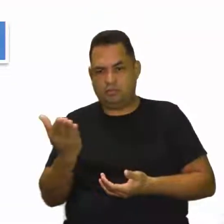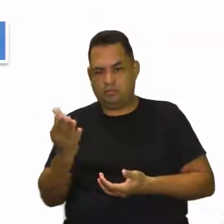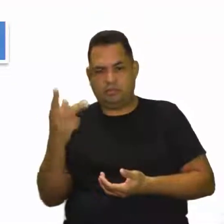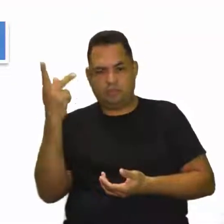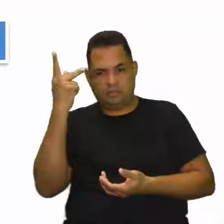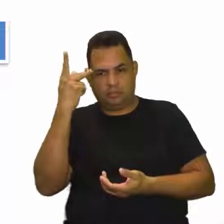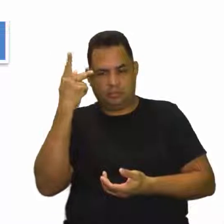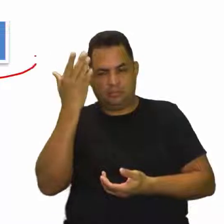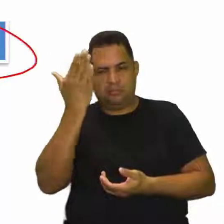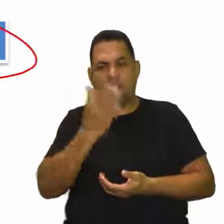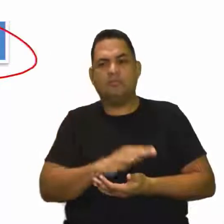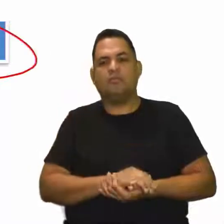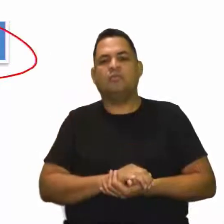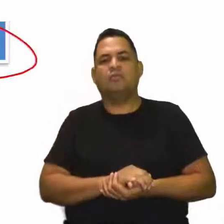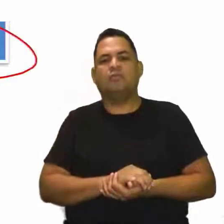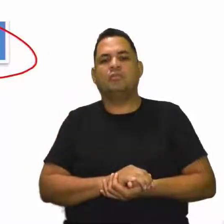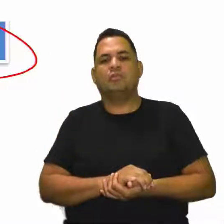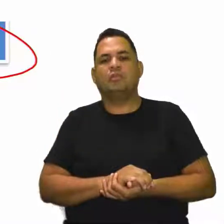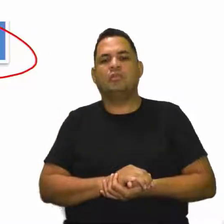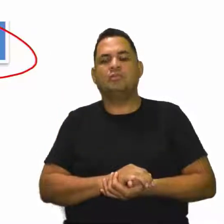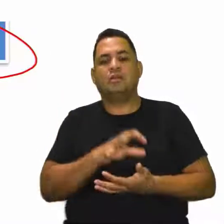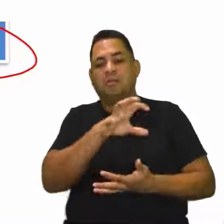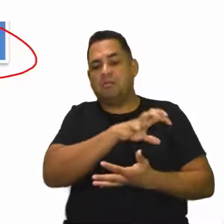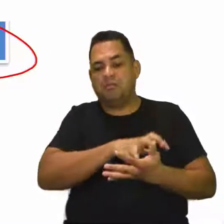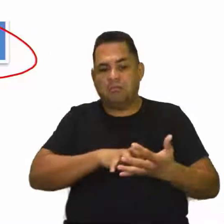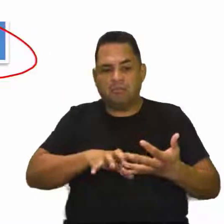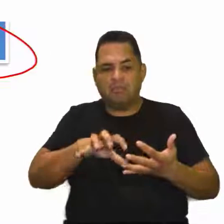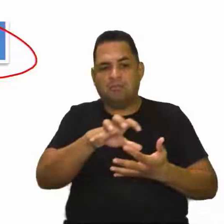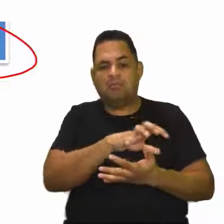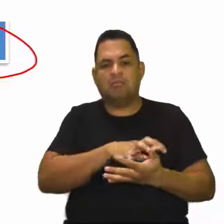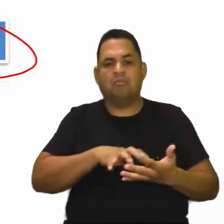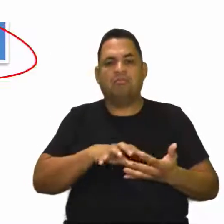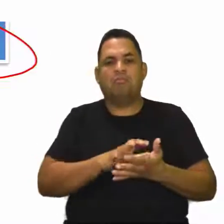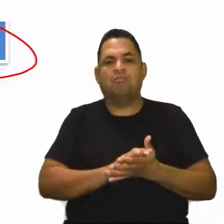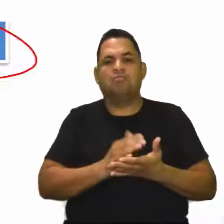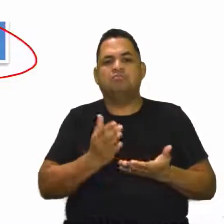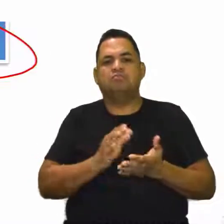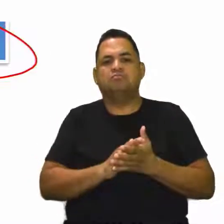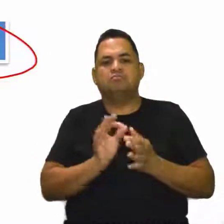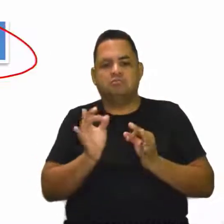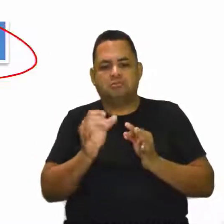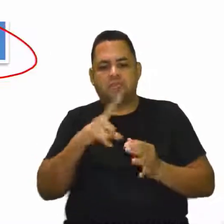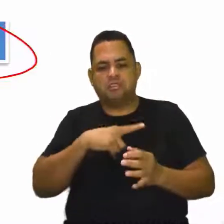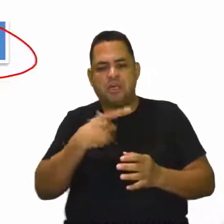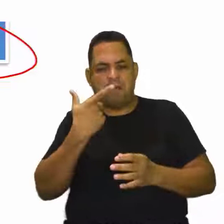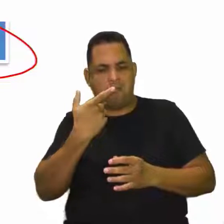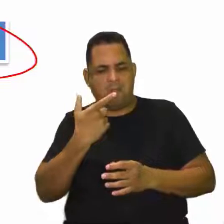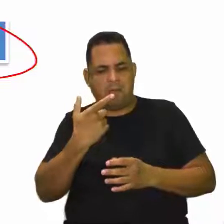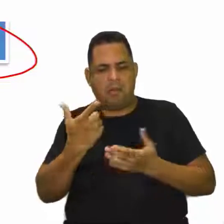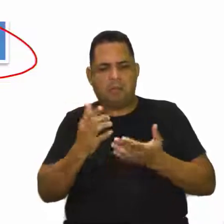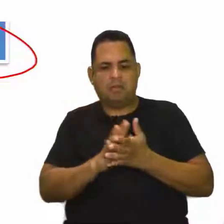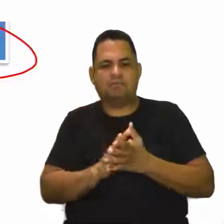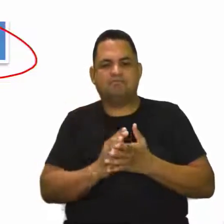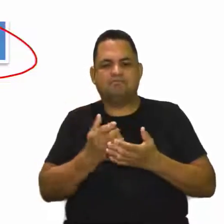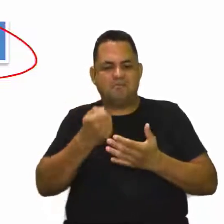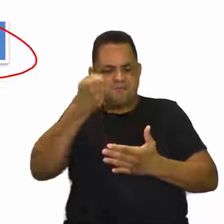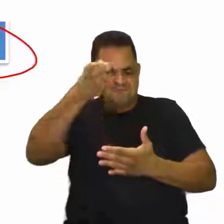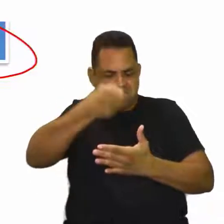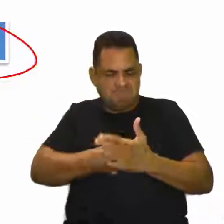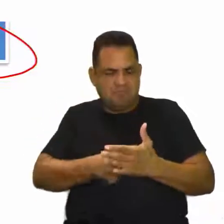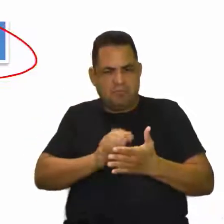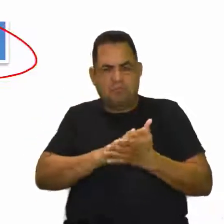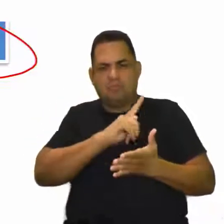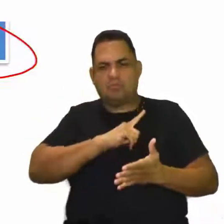São Paulo, esses revoltosos, muito bem armados, vão exigir